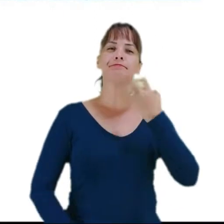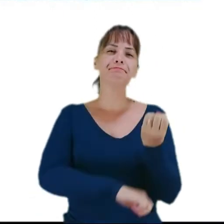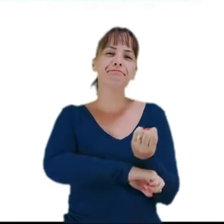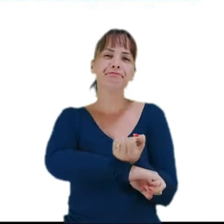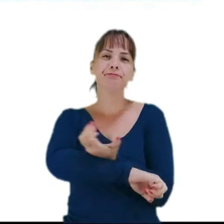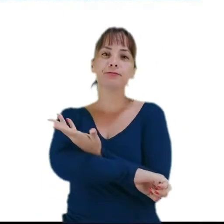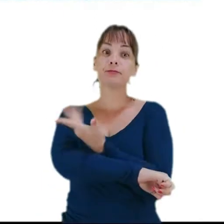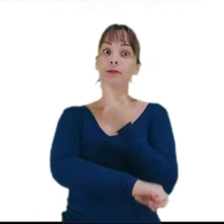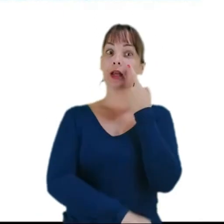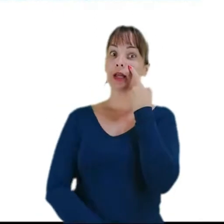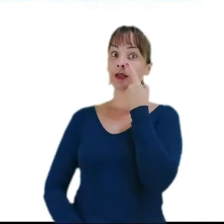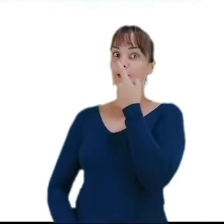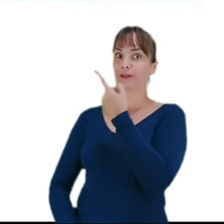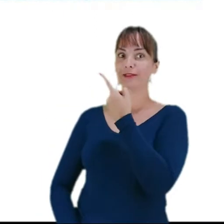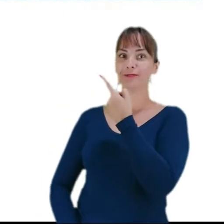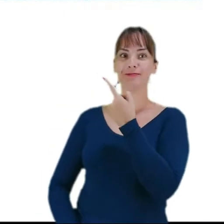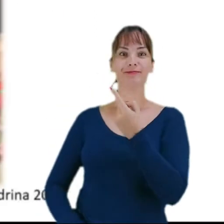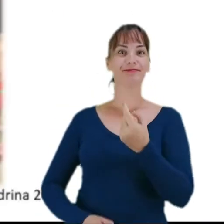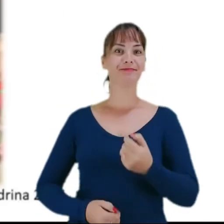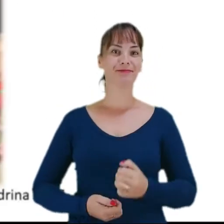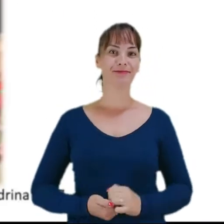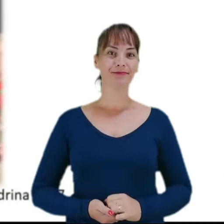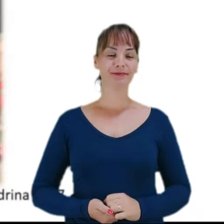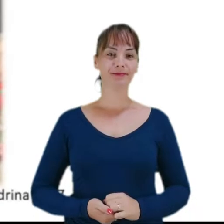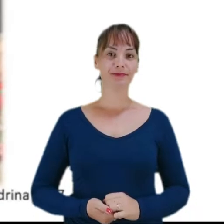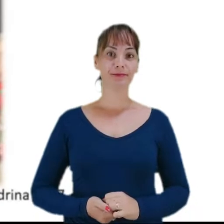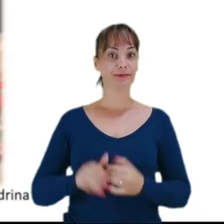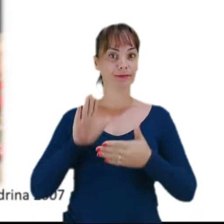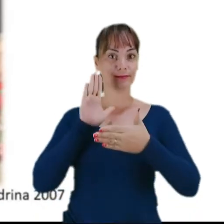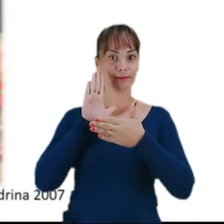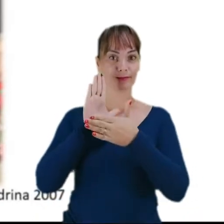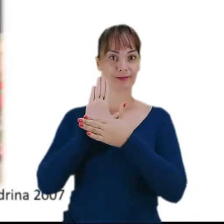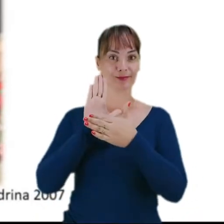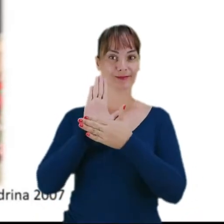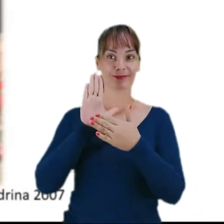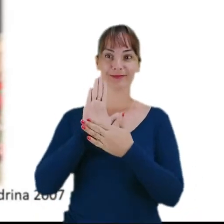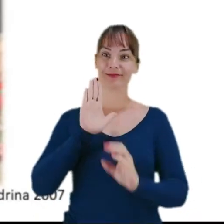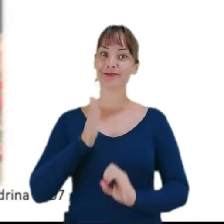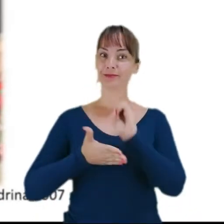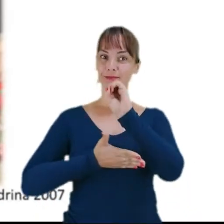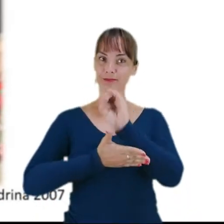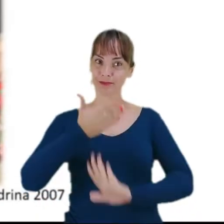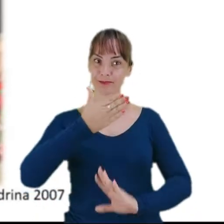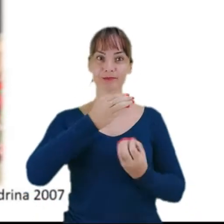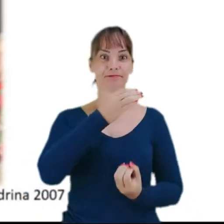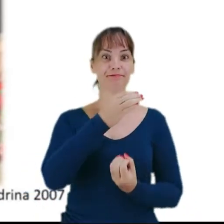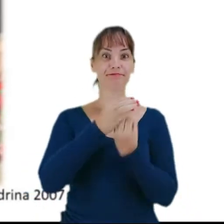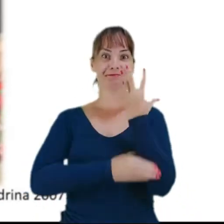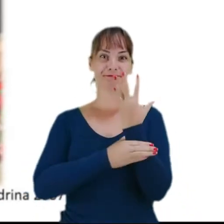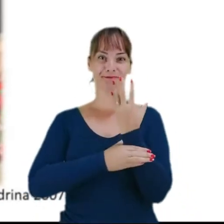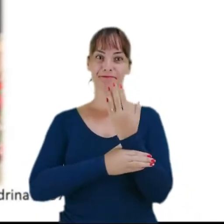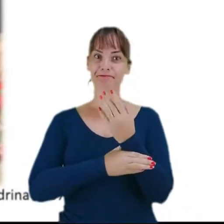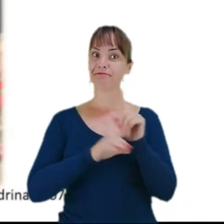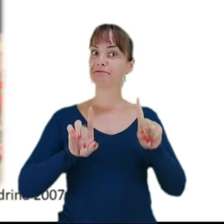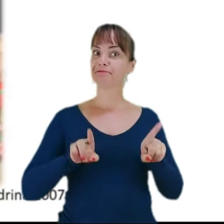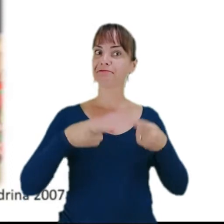sente ao olhar esta imagem? E a proposta de atividade é criar um